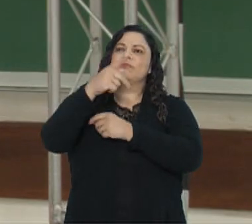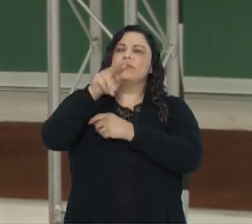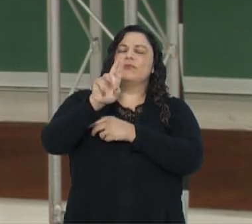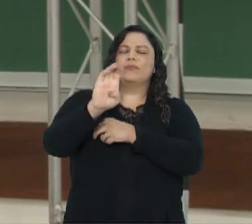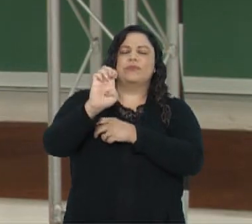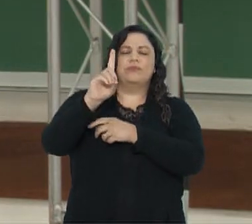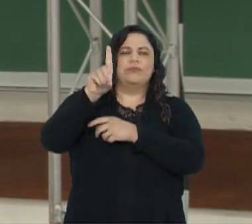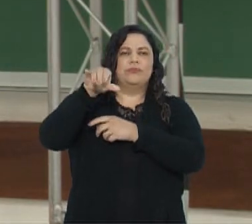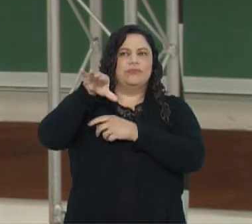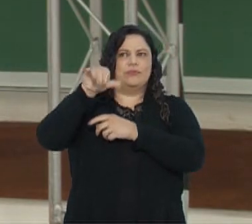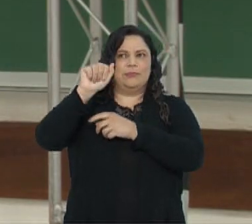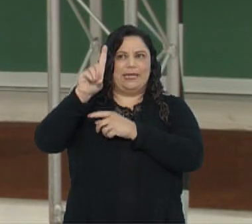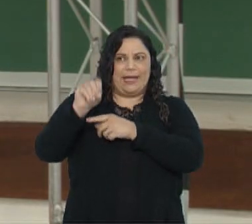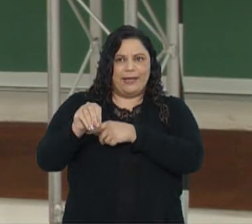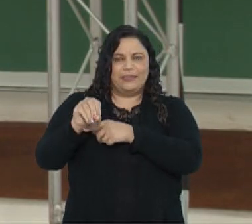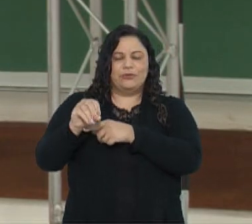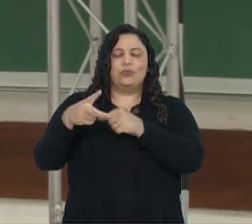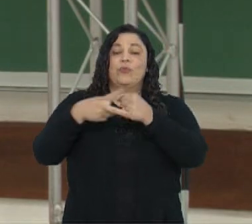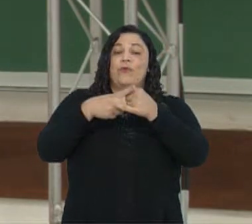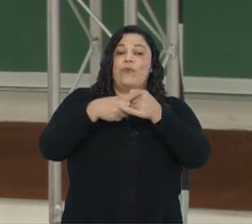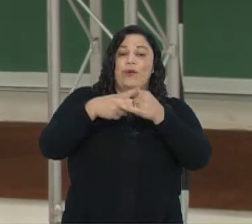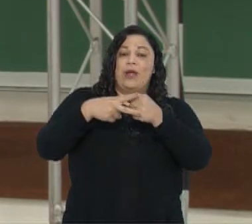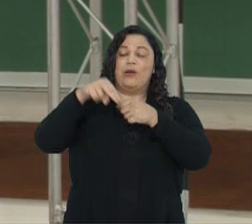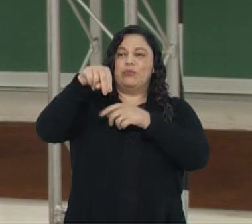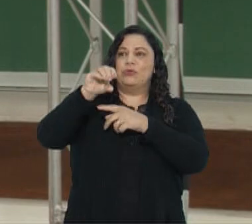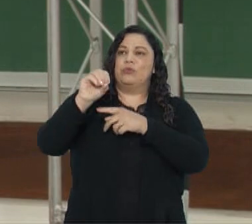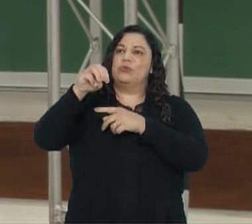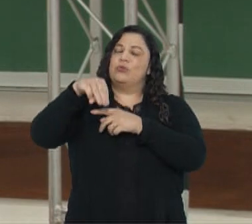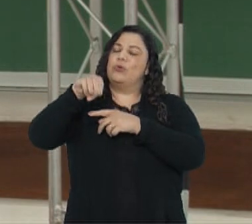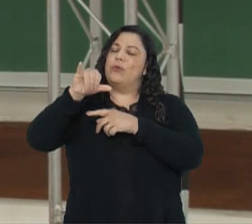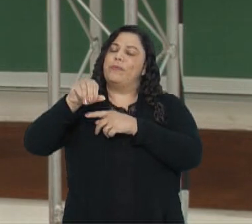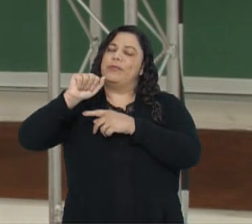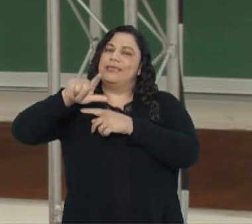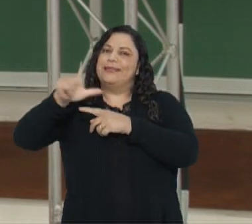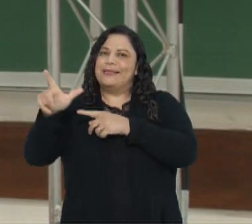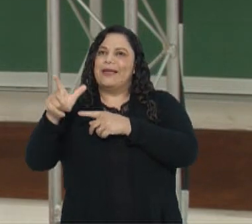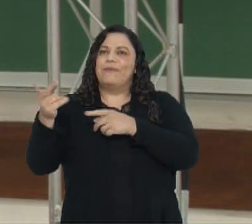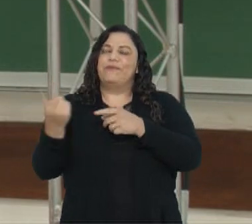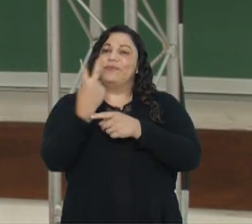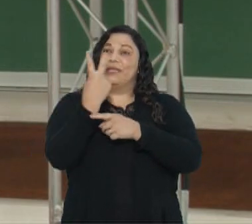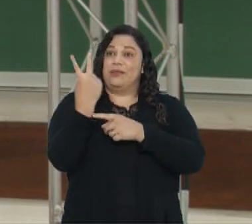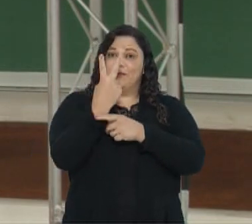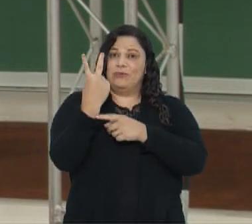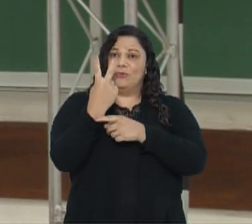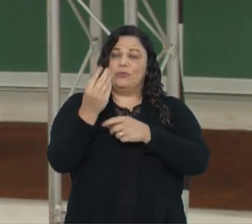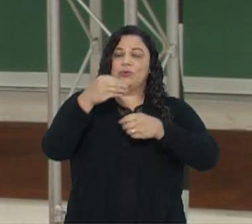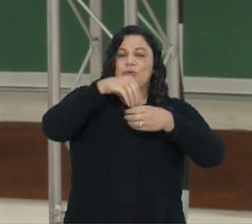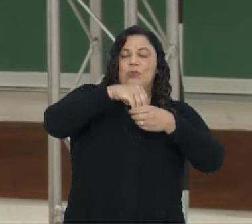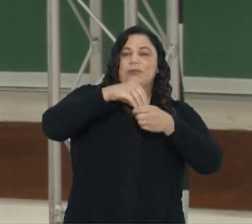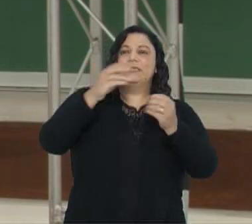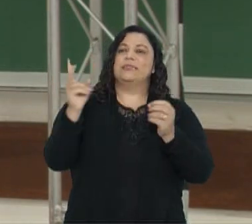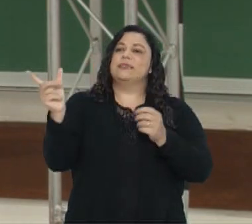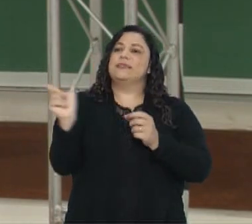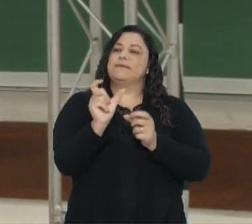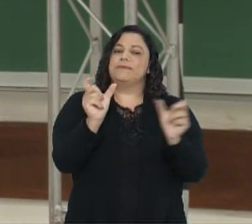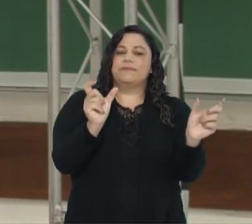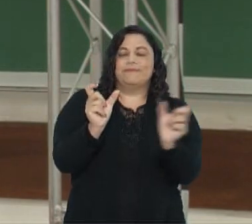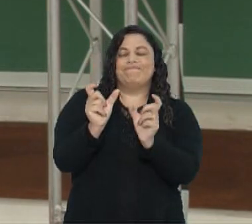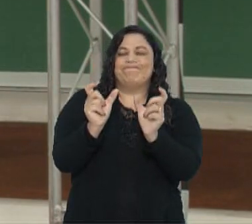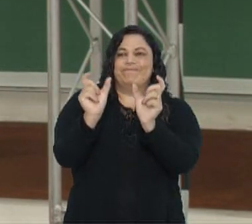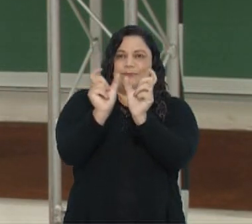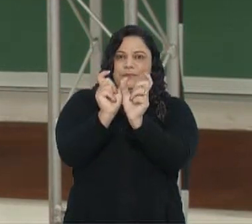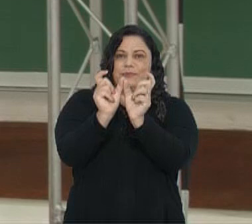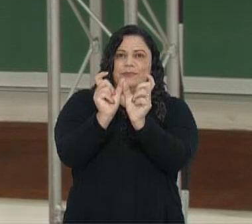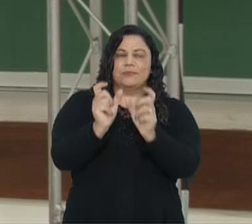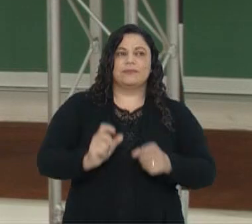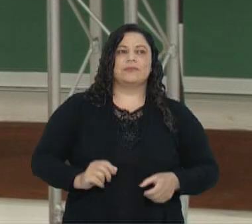nominal. Então, o predicado verbo nominal tem dois núcleos, o verbo de ação e o predicativo propriamente dito,